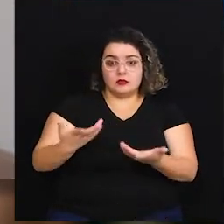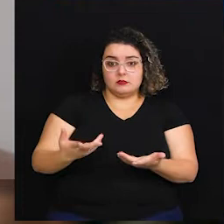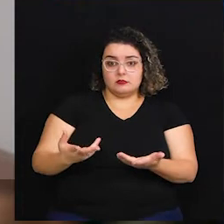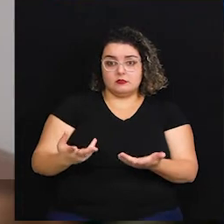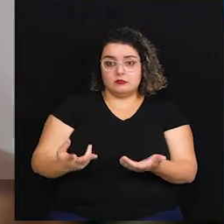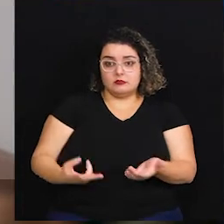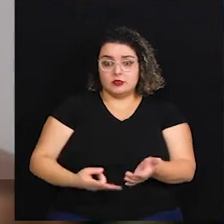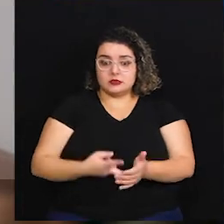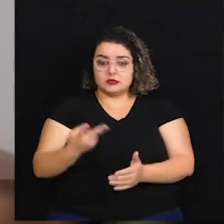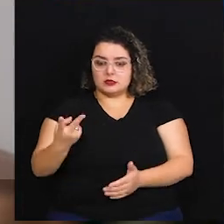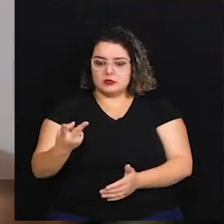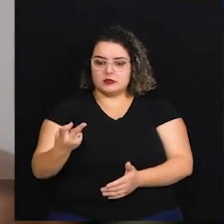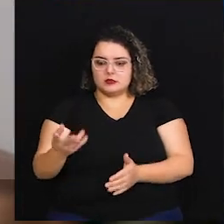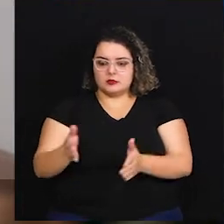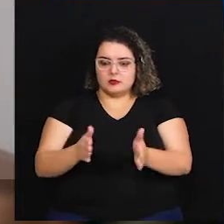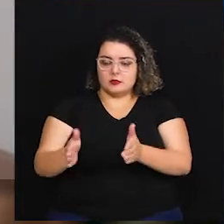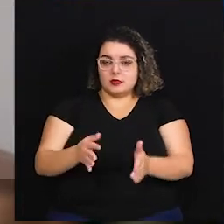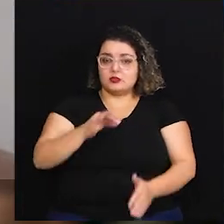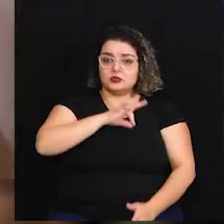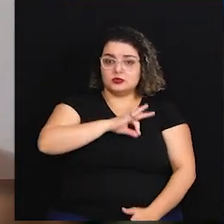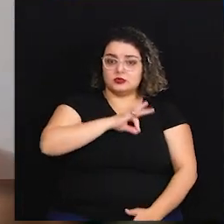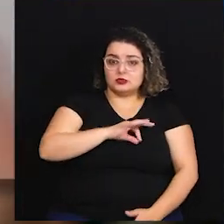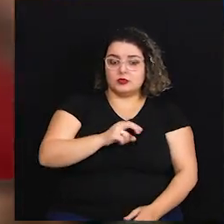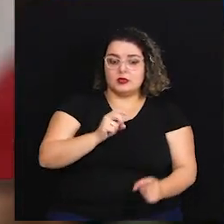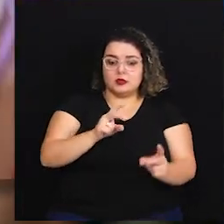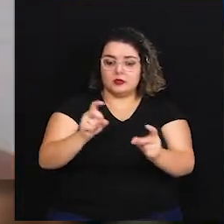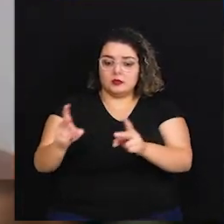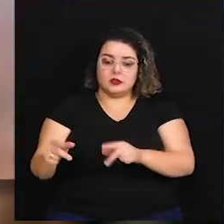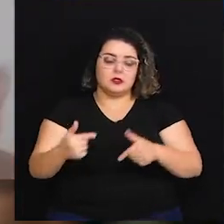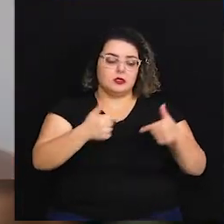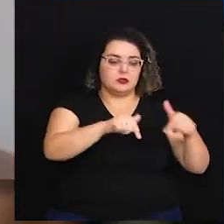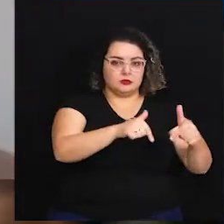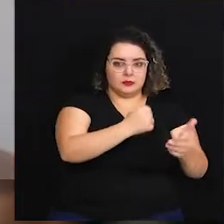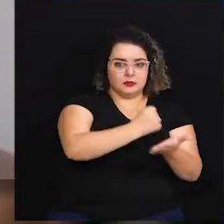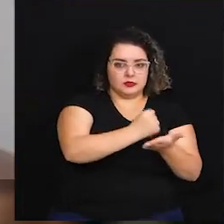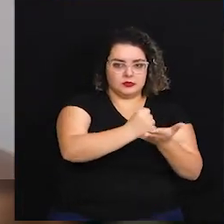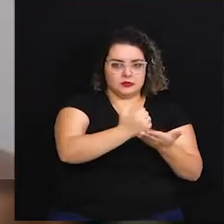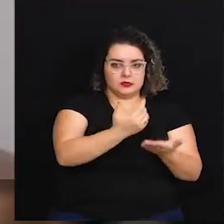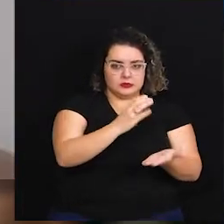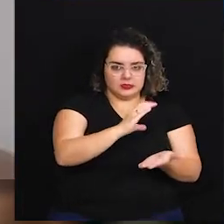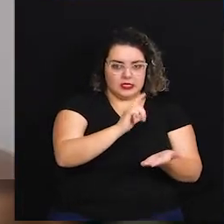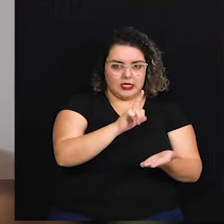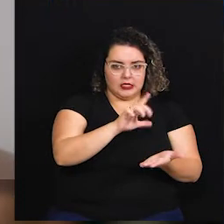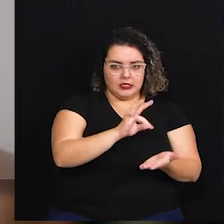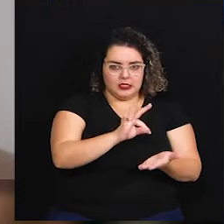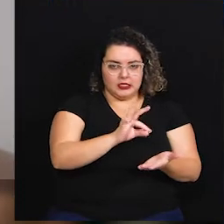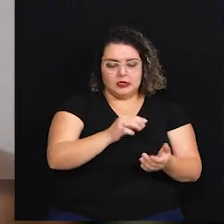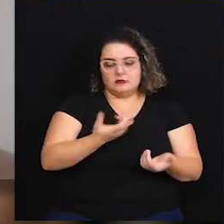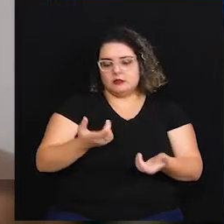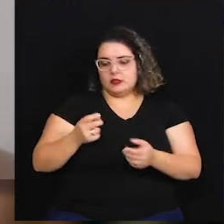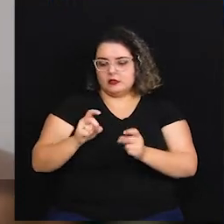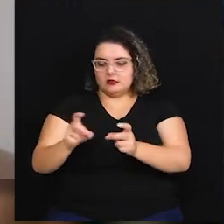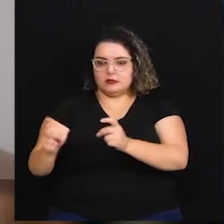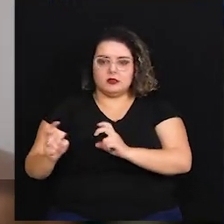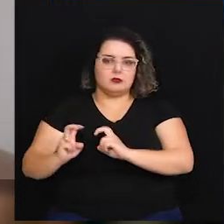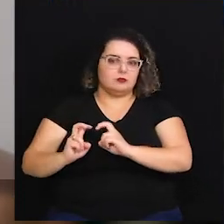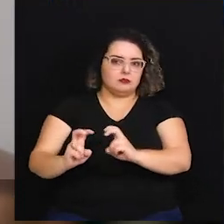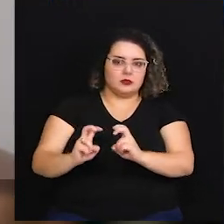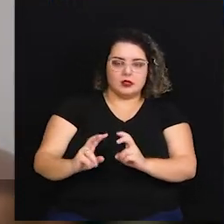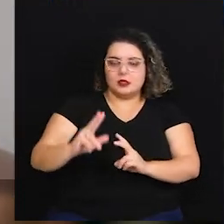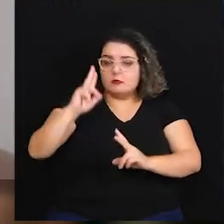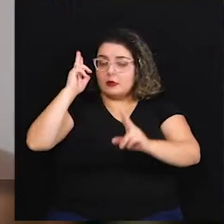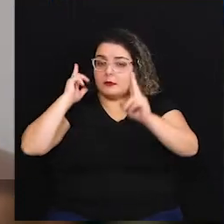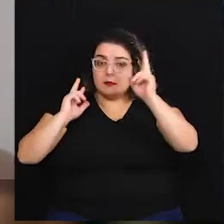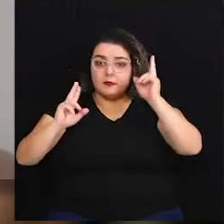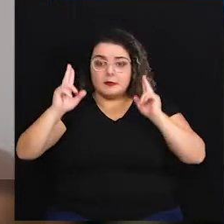uma segunda fonte de renda. E aí foi assim que eu comecei, vendendo, trabalhando, e aí eu vendia. Aí eu ia em estações de metrô, salões de